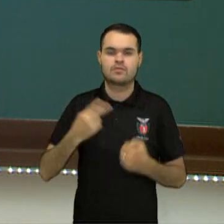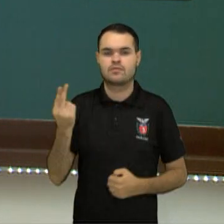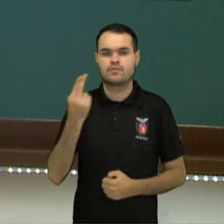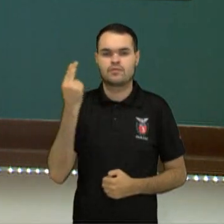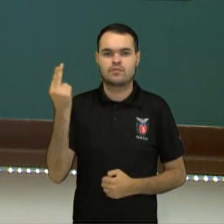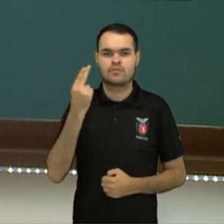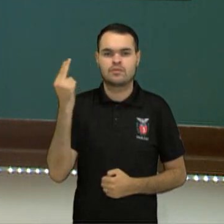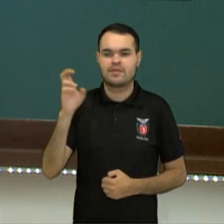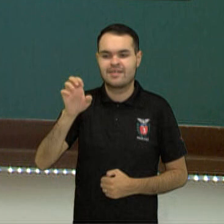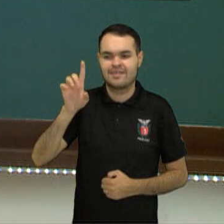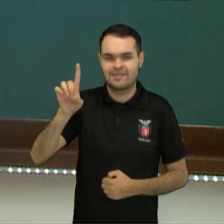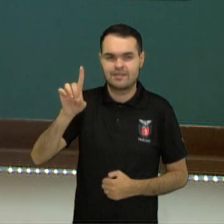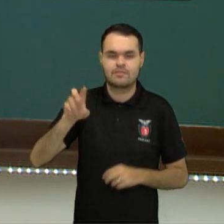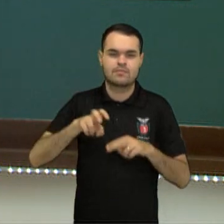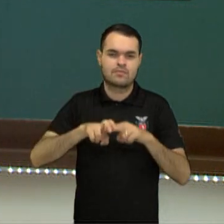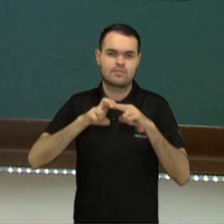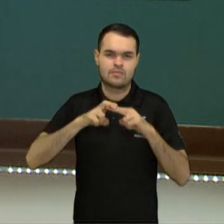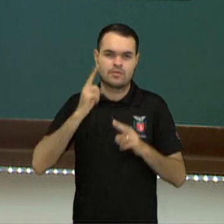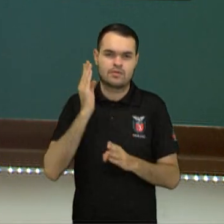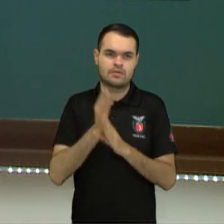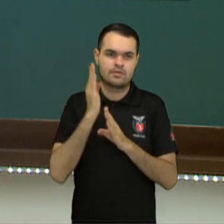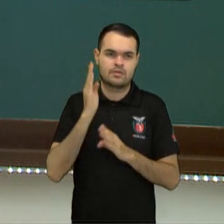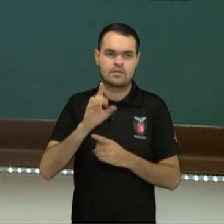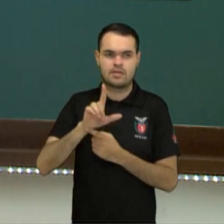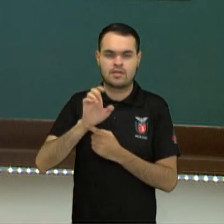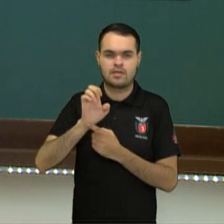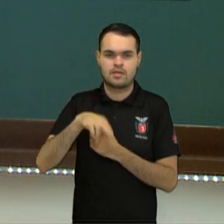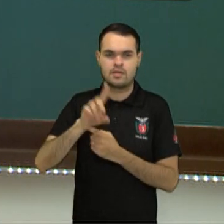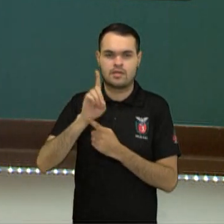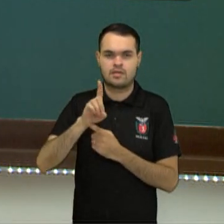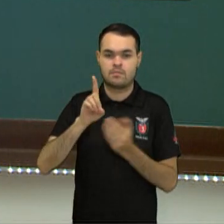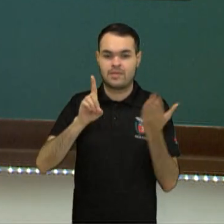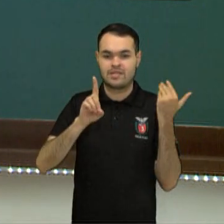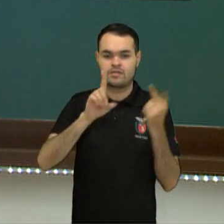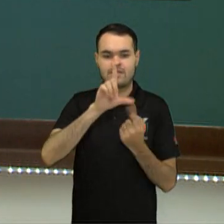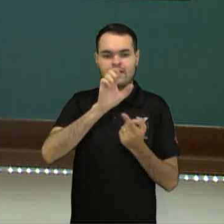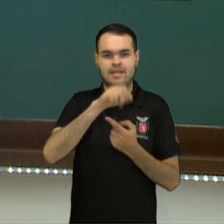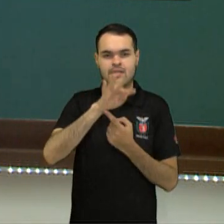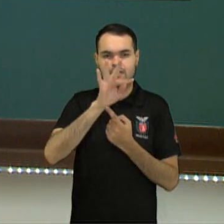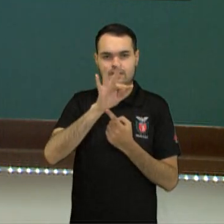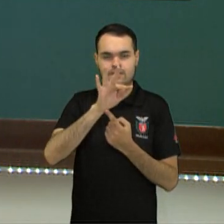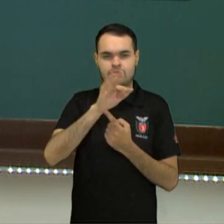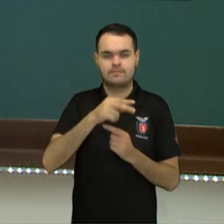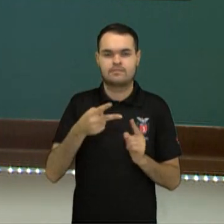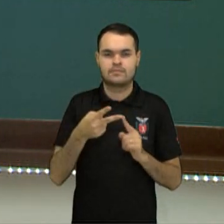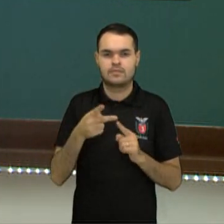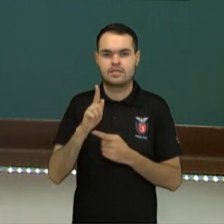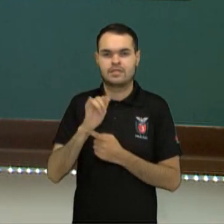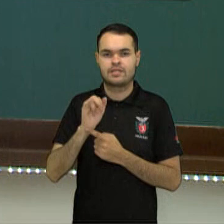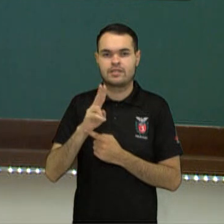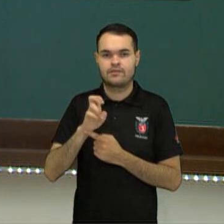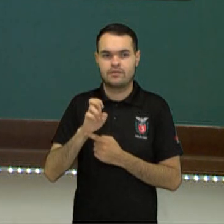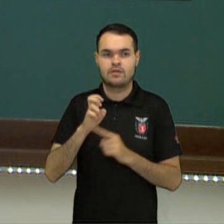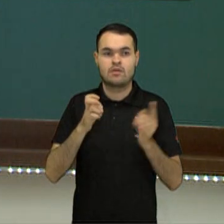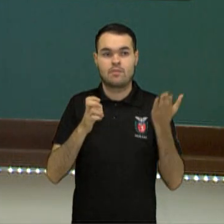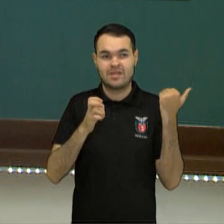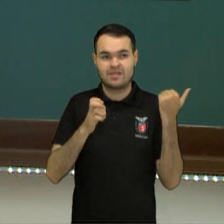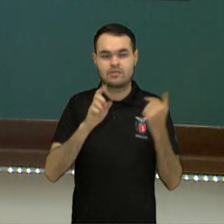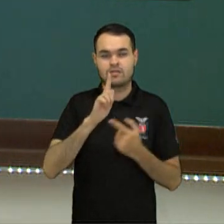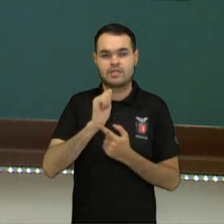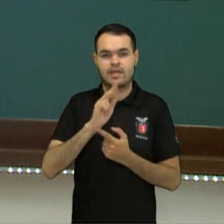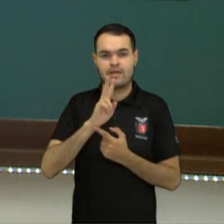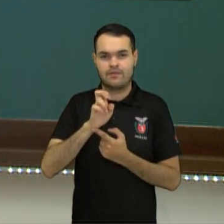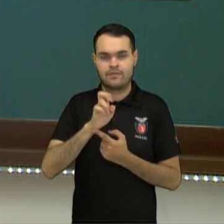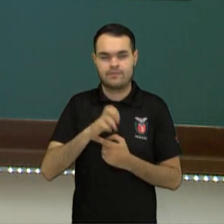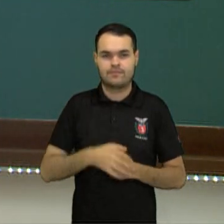colocar ed. Então, olha só, lend, o passado é lent, give, o passado é gave. Nesse caso aqui,